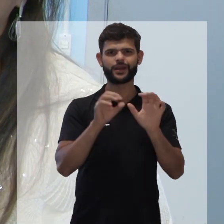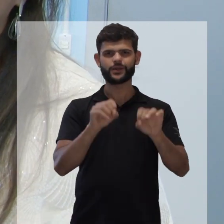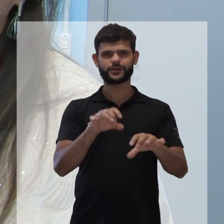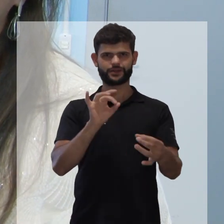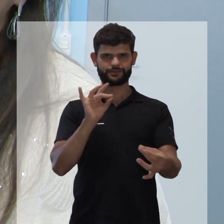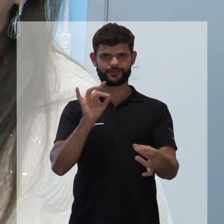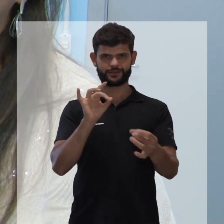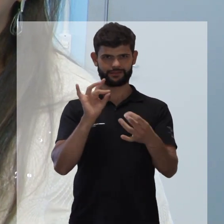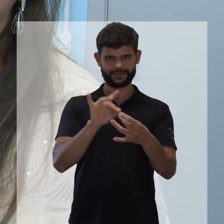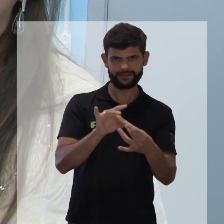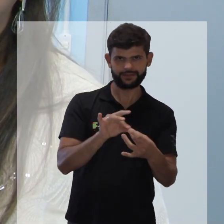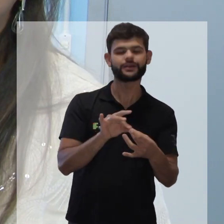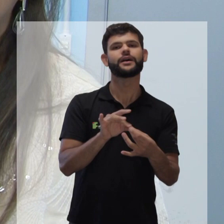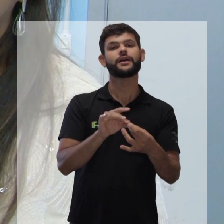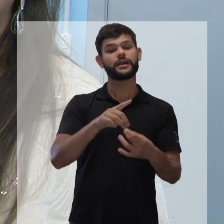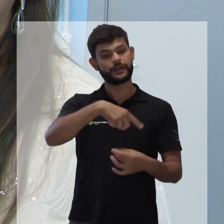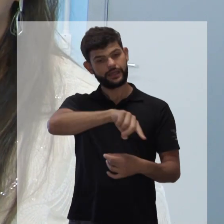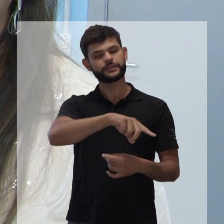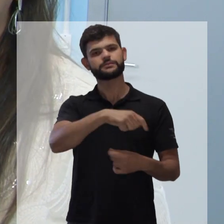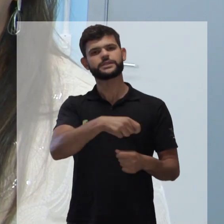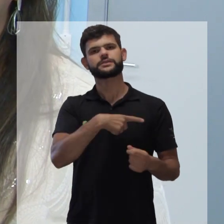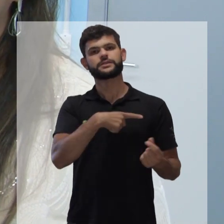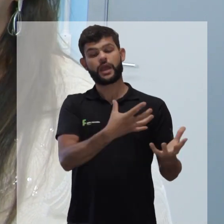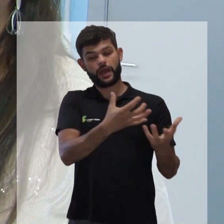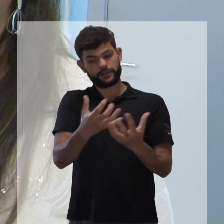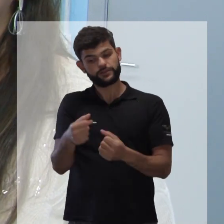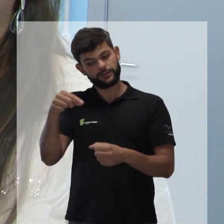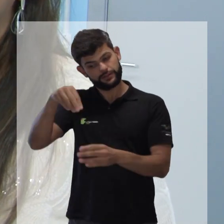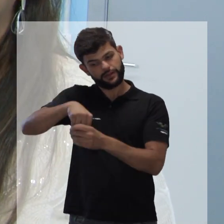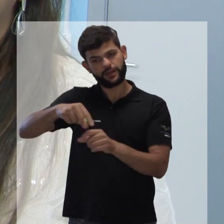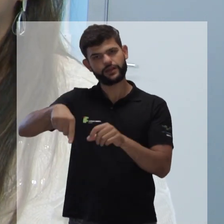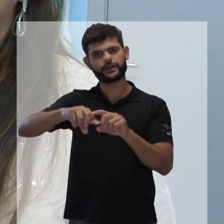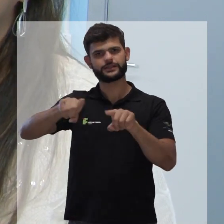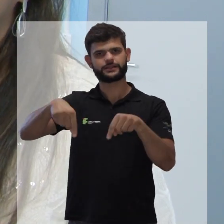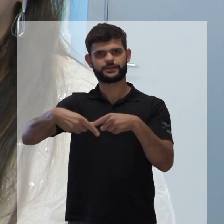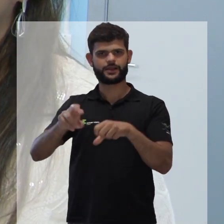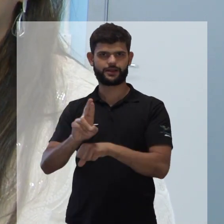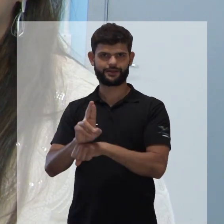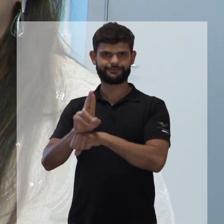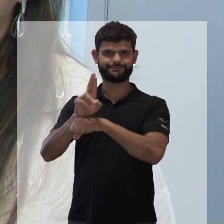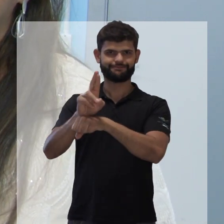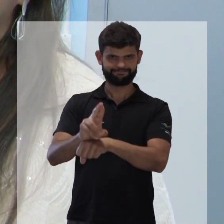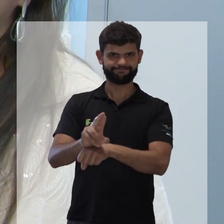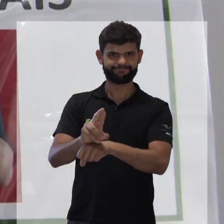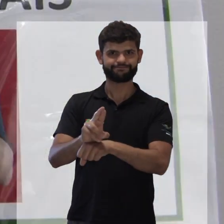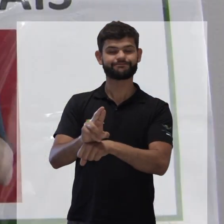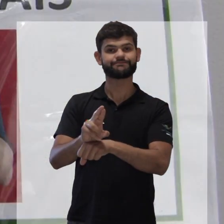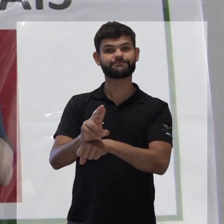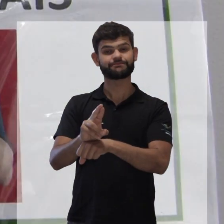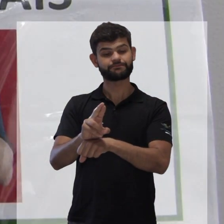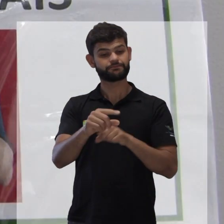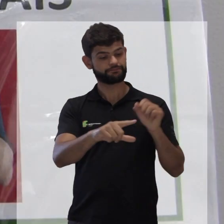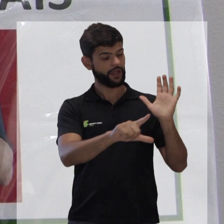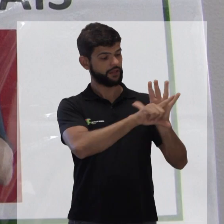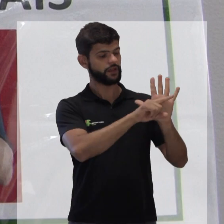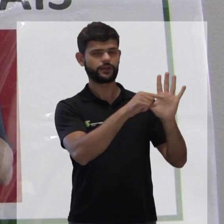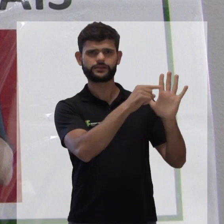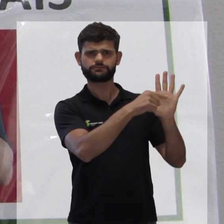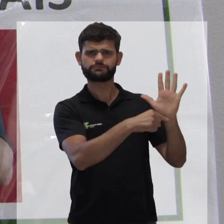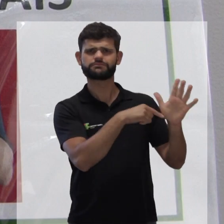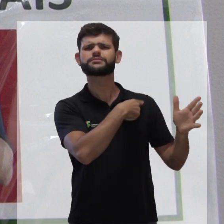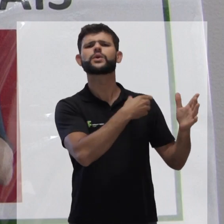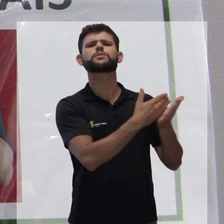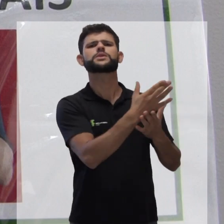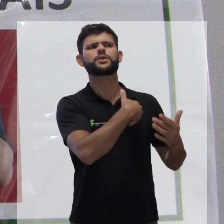especial, ele obrigatoriamente tem que ser atendido nas salas de recursos multifuncionais. E essas legislações, elas vêm